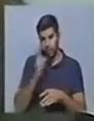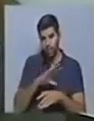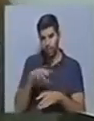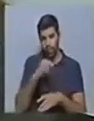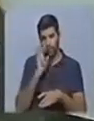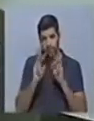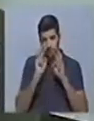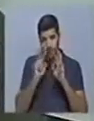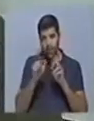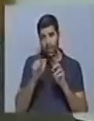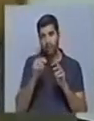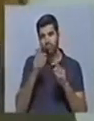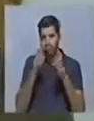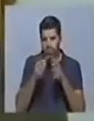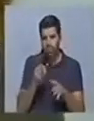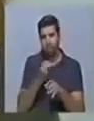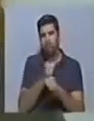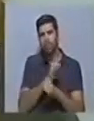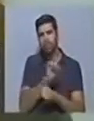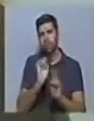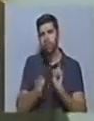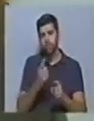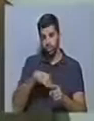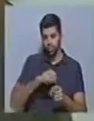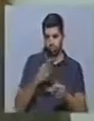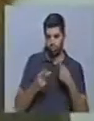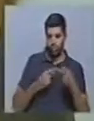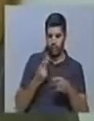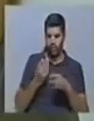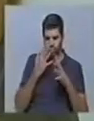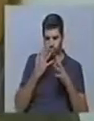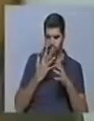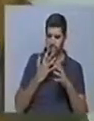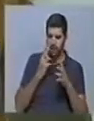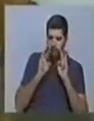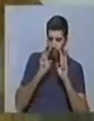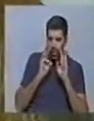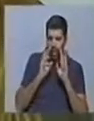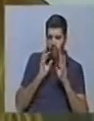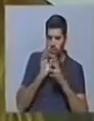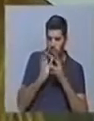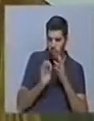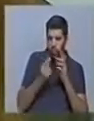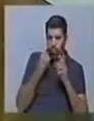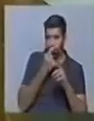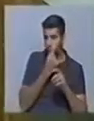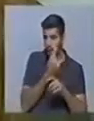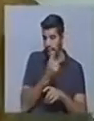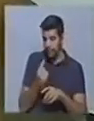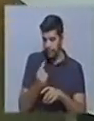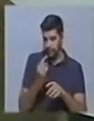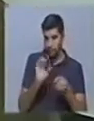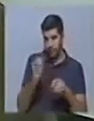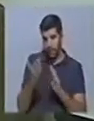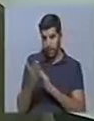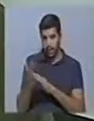Em concreto, o que é que vocês fazem? Nós aqui avaliamos a acuidade visual das crianças, tanto um olho de cada vez, o olho direito e o olho esquerdo, e